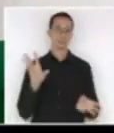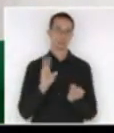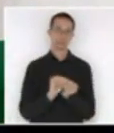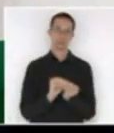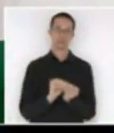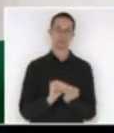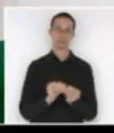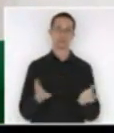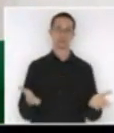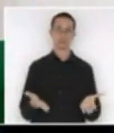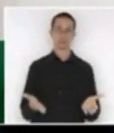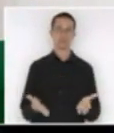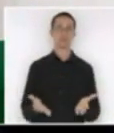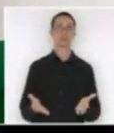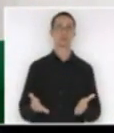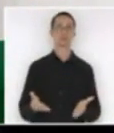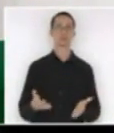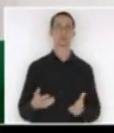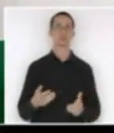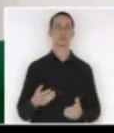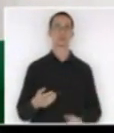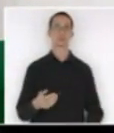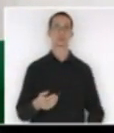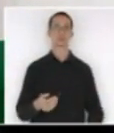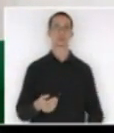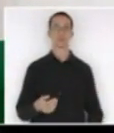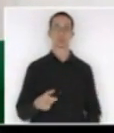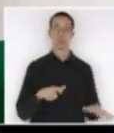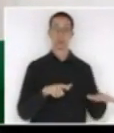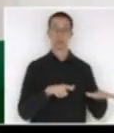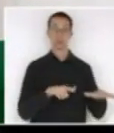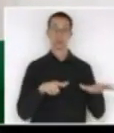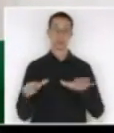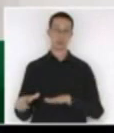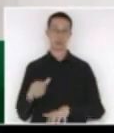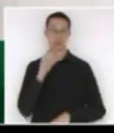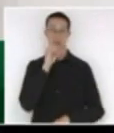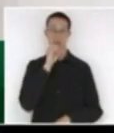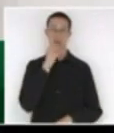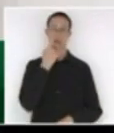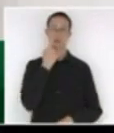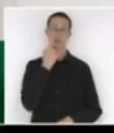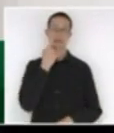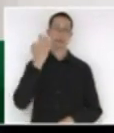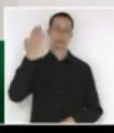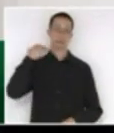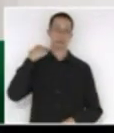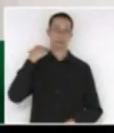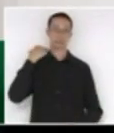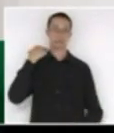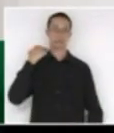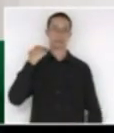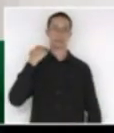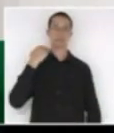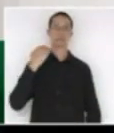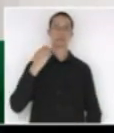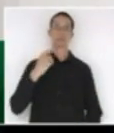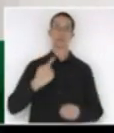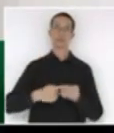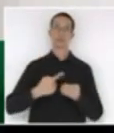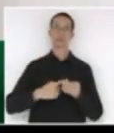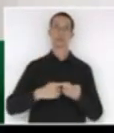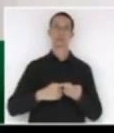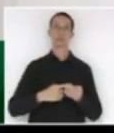sintetizar a trajetória que fizemos neste final de semana, a partir de sexta-feira, já em Joaçaba, mas em